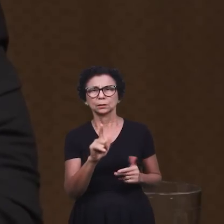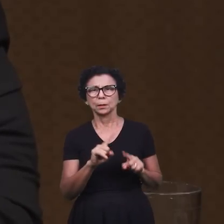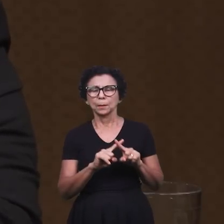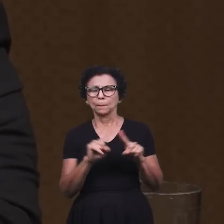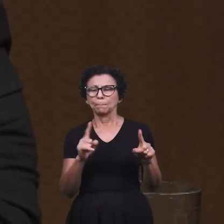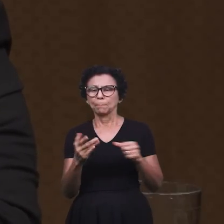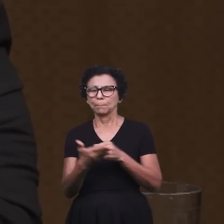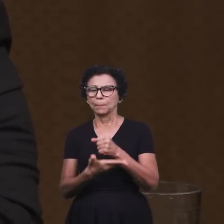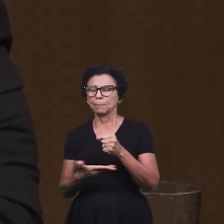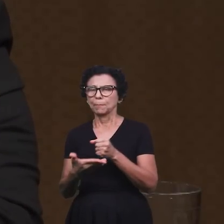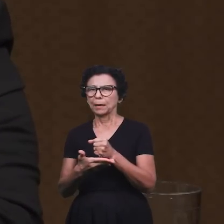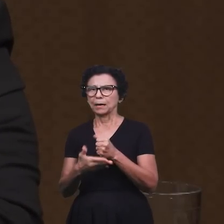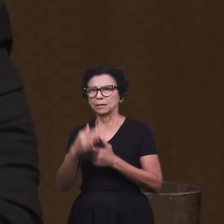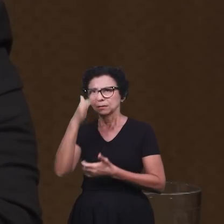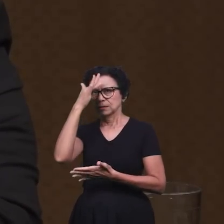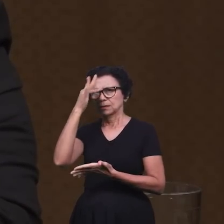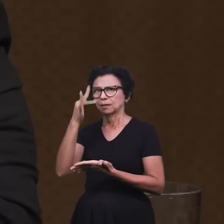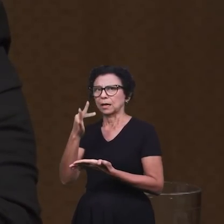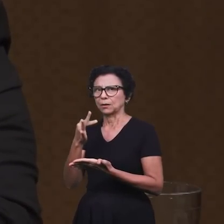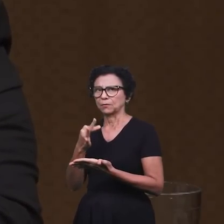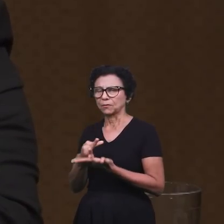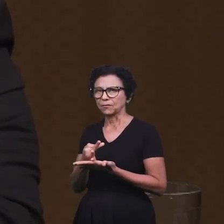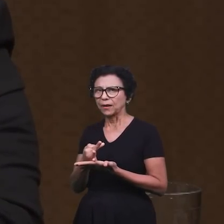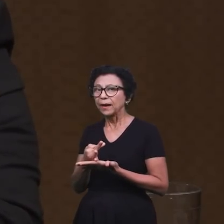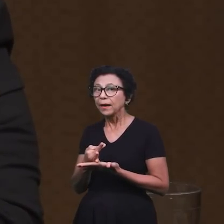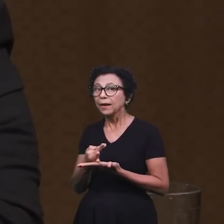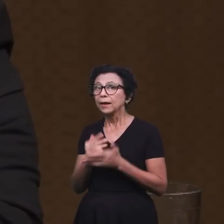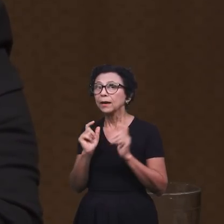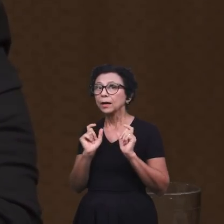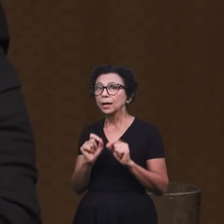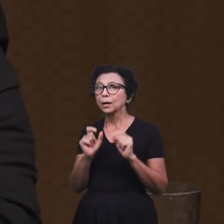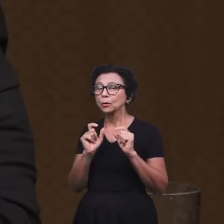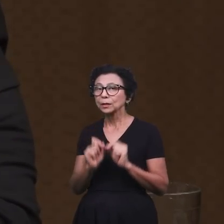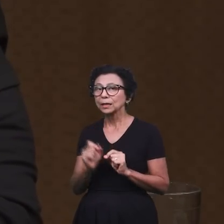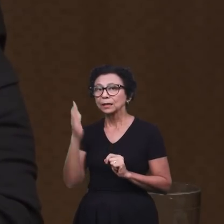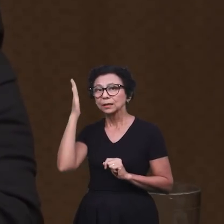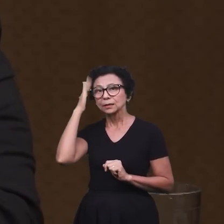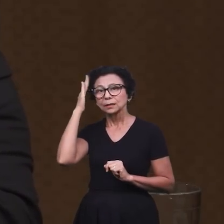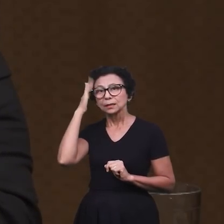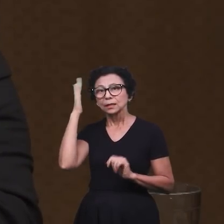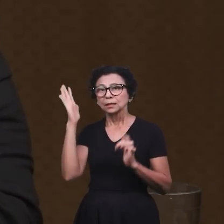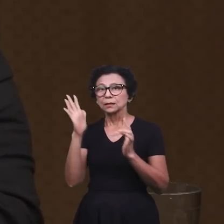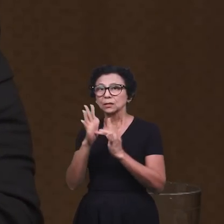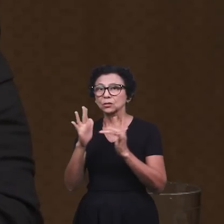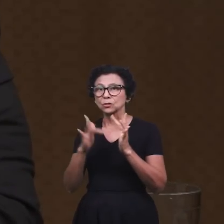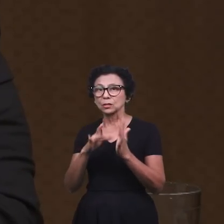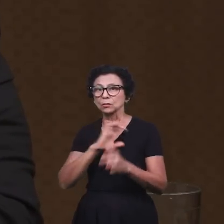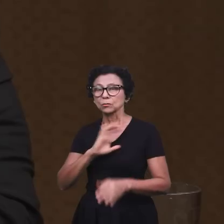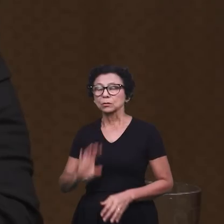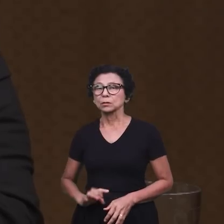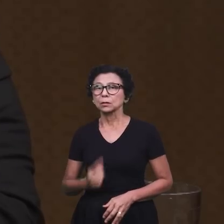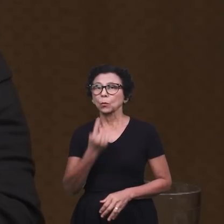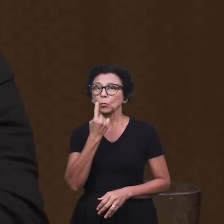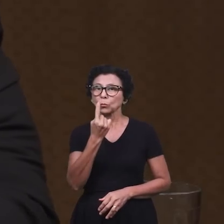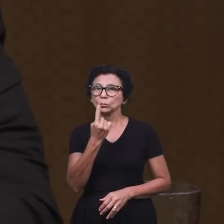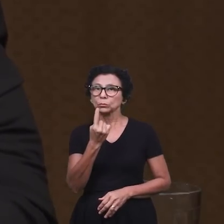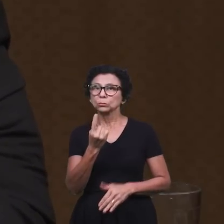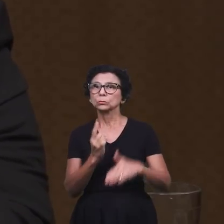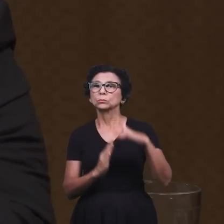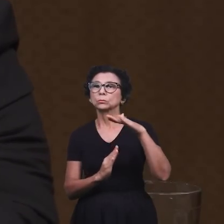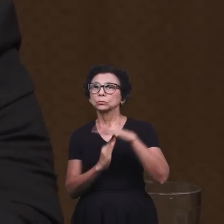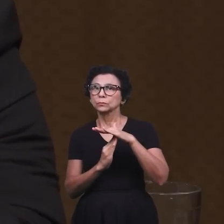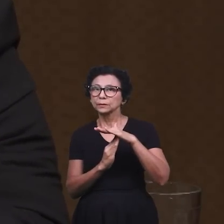genuína que é vivermos em função do entendimento de Jesus Cristo como o nosso único e suficiente Salvador. Então,